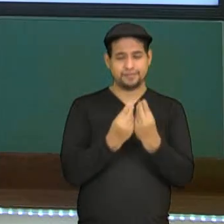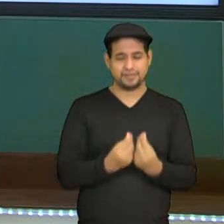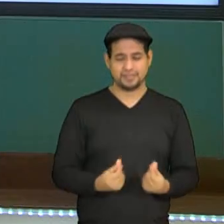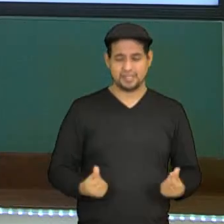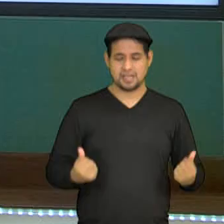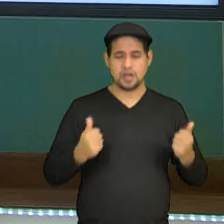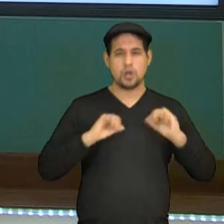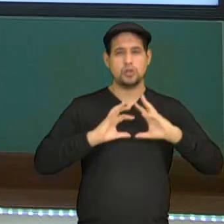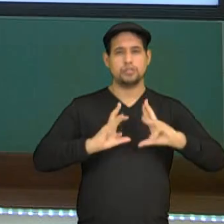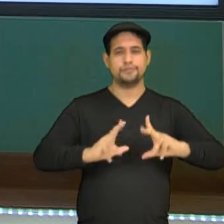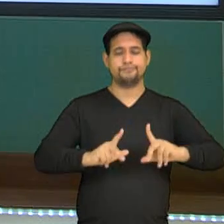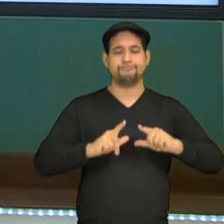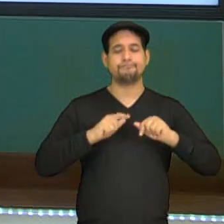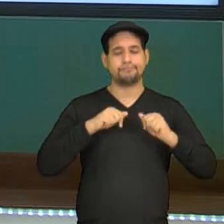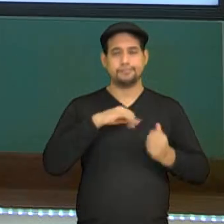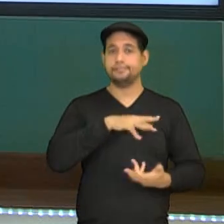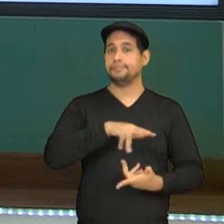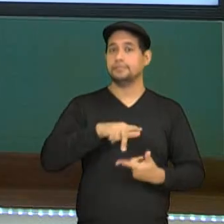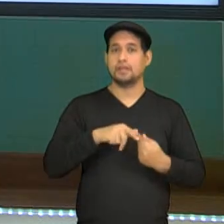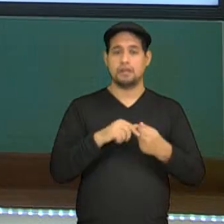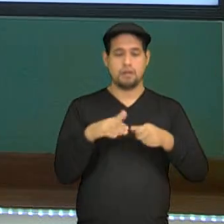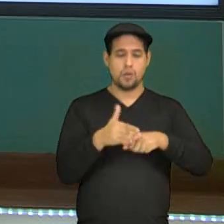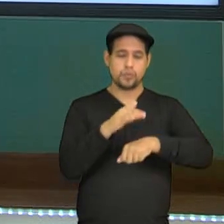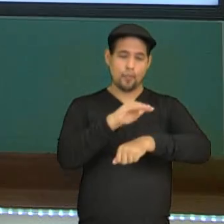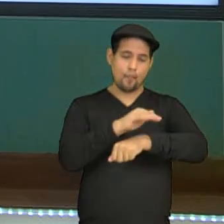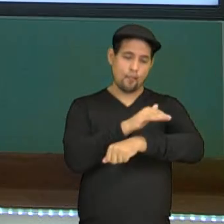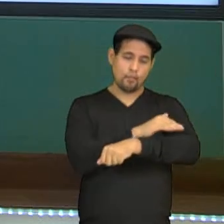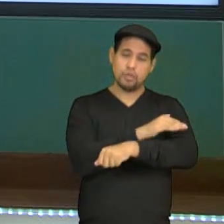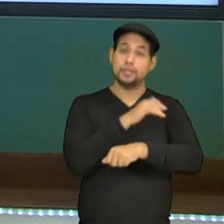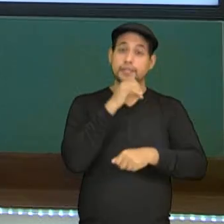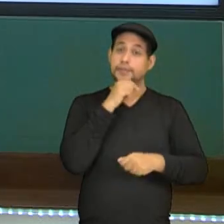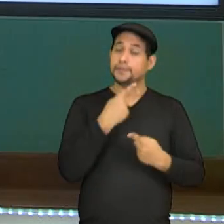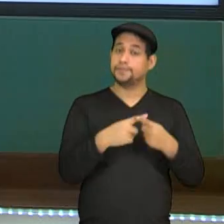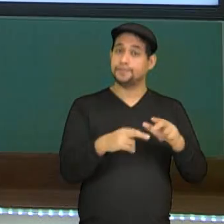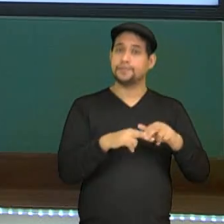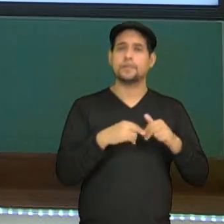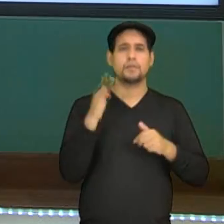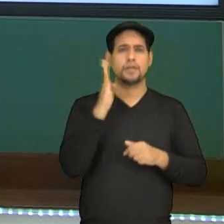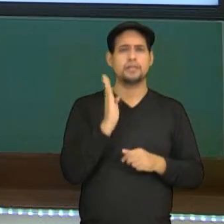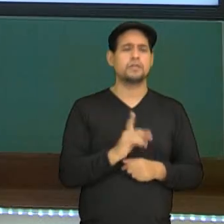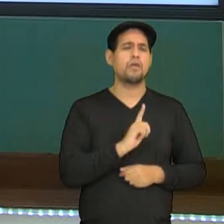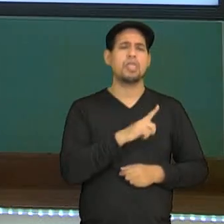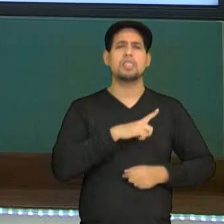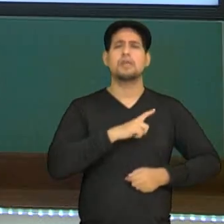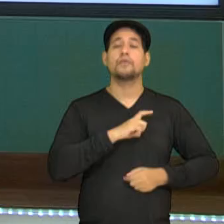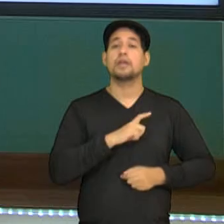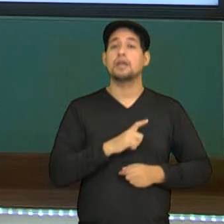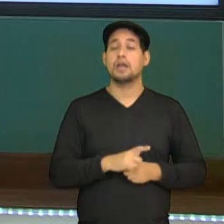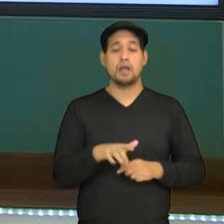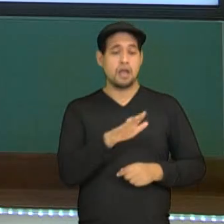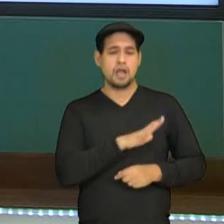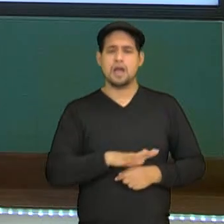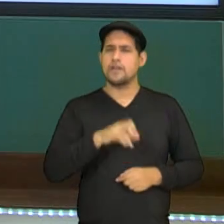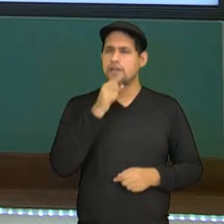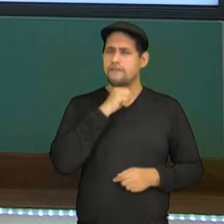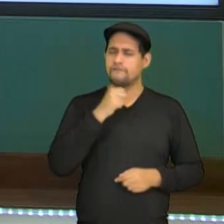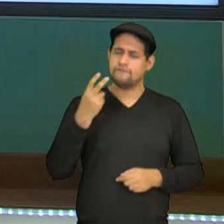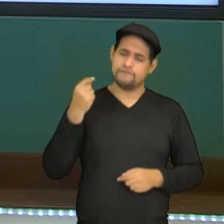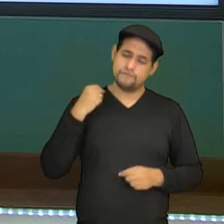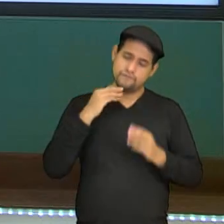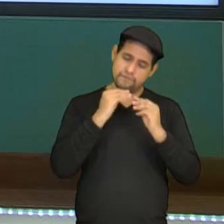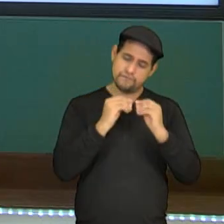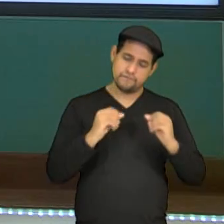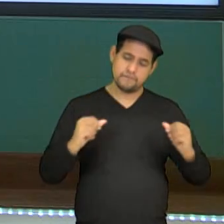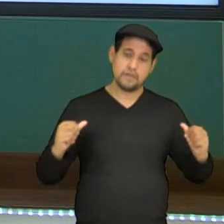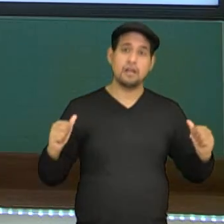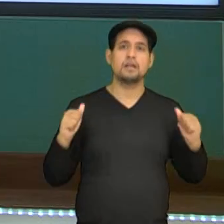de toda a superfície terrestre. Por isso dizemos que o território brasileiro é formado por áreas antigas e